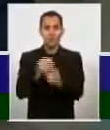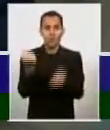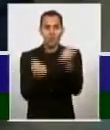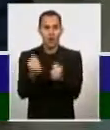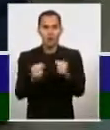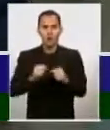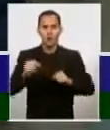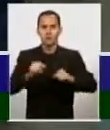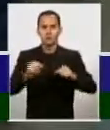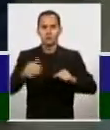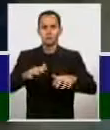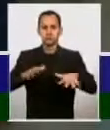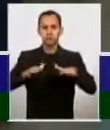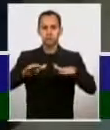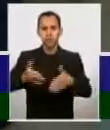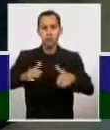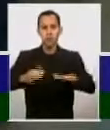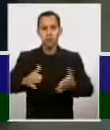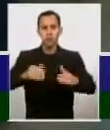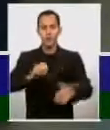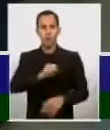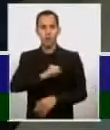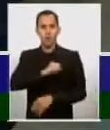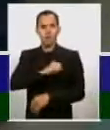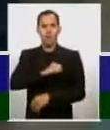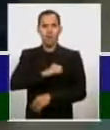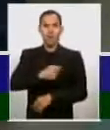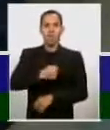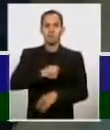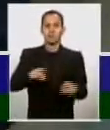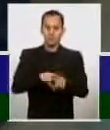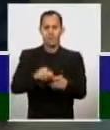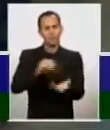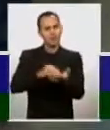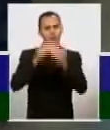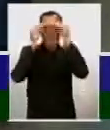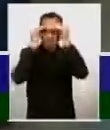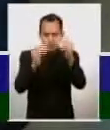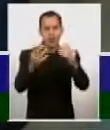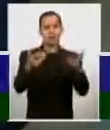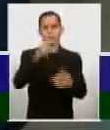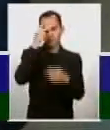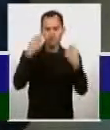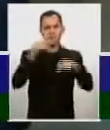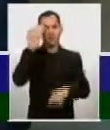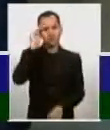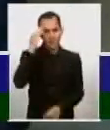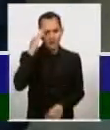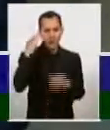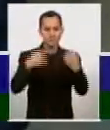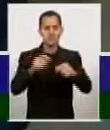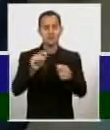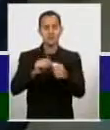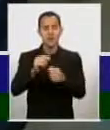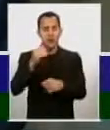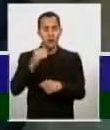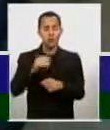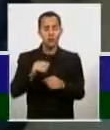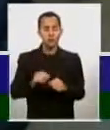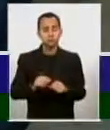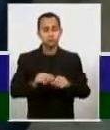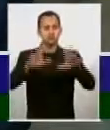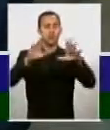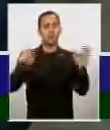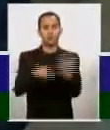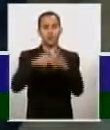até o coração da gente, tamanha pancada do grave e do agudo. Isso é um desrespeito. As pessoas têm que entender que ela tem que fazer ligar esse som do carro dela